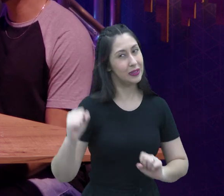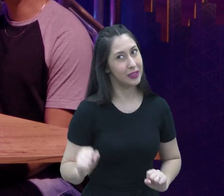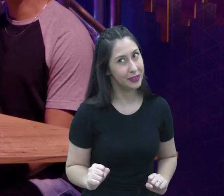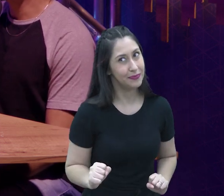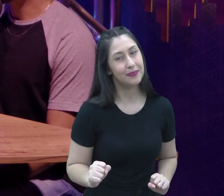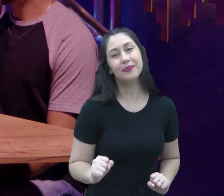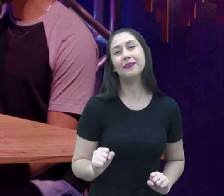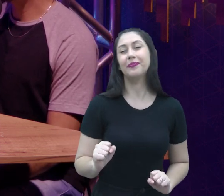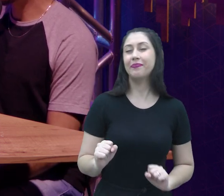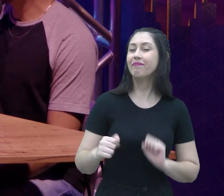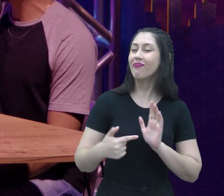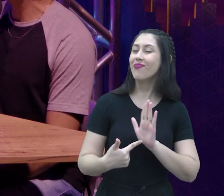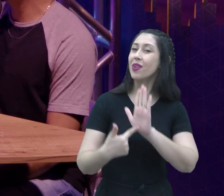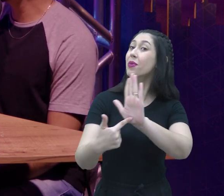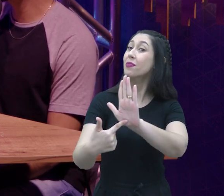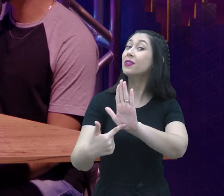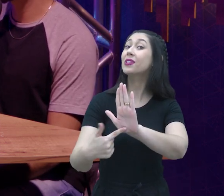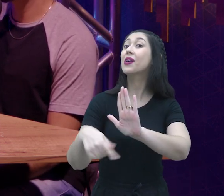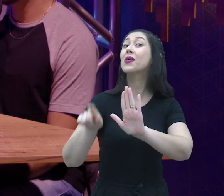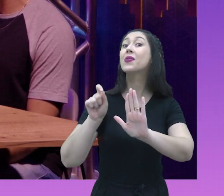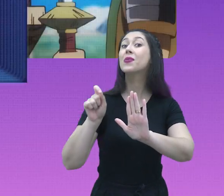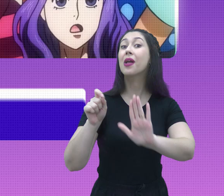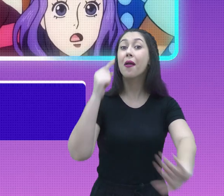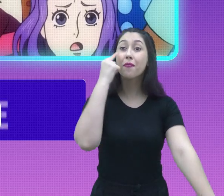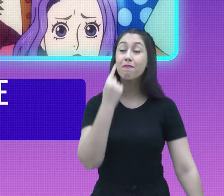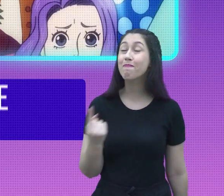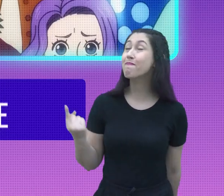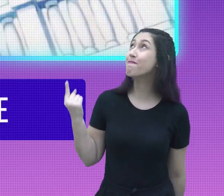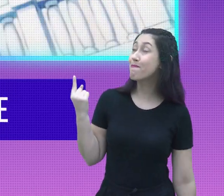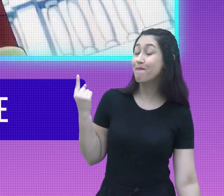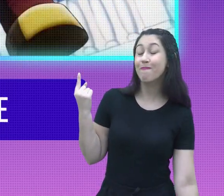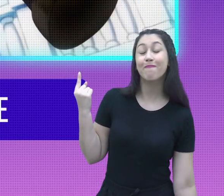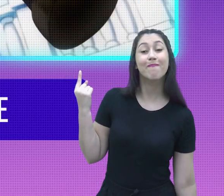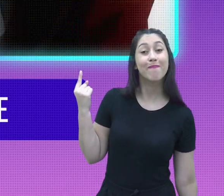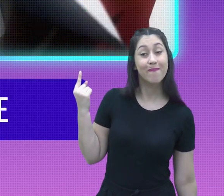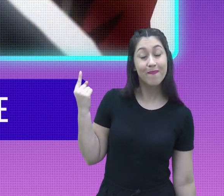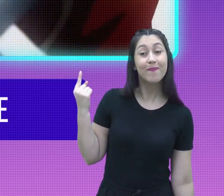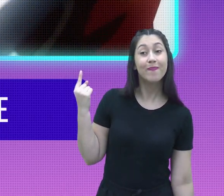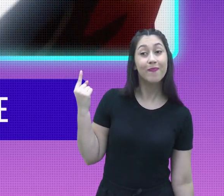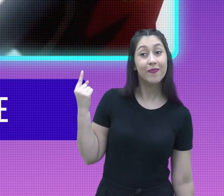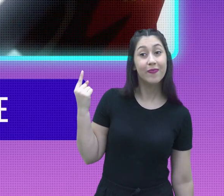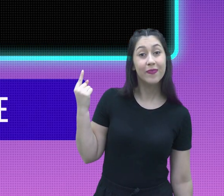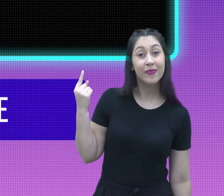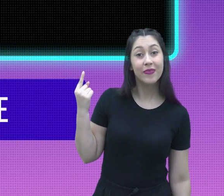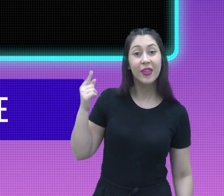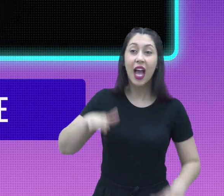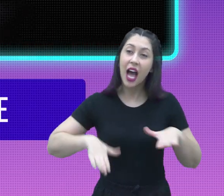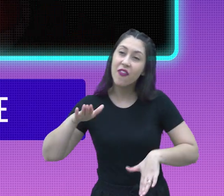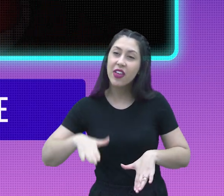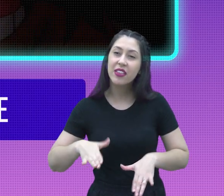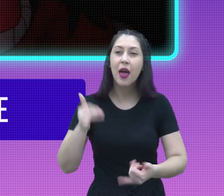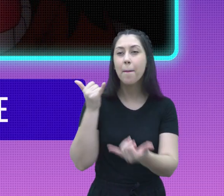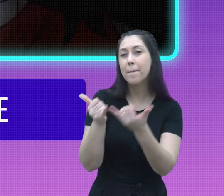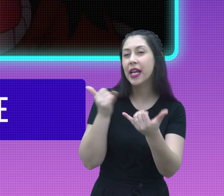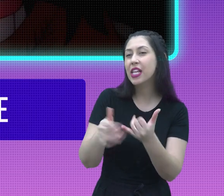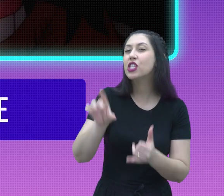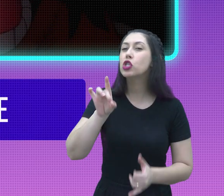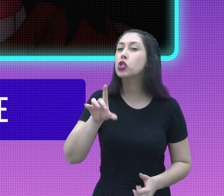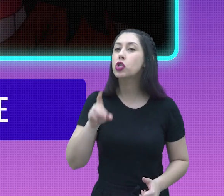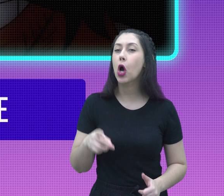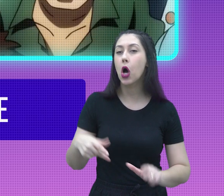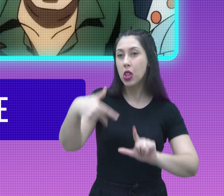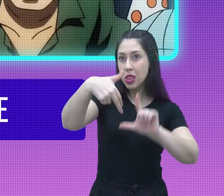ultimamente, para falar disso, Vic, que é One Piece. Que o One Piece parece só o anime do pirata